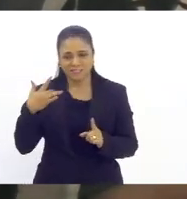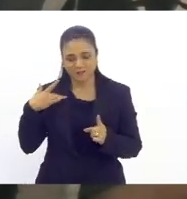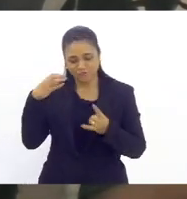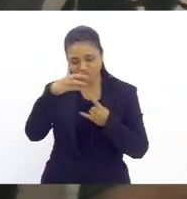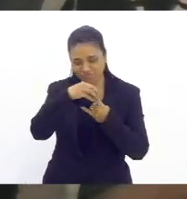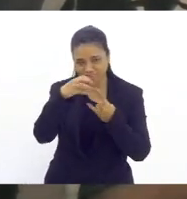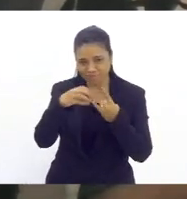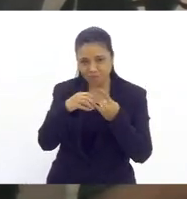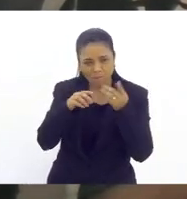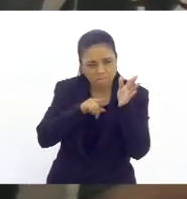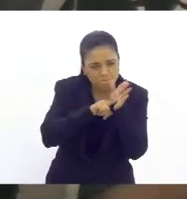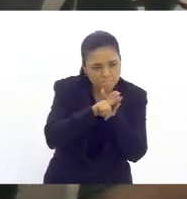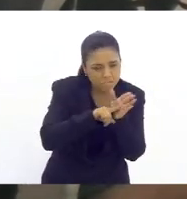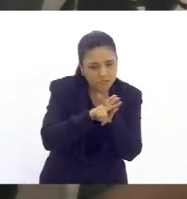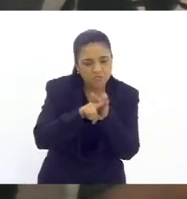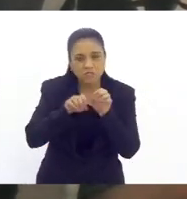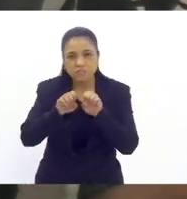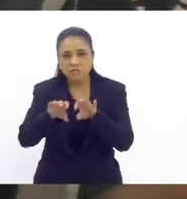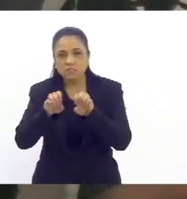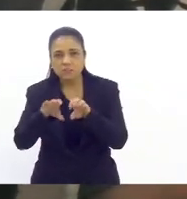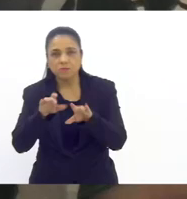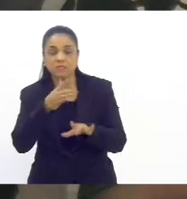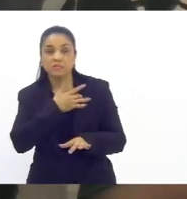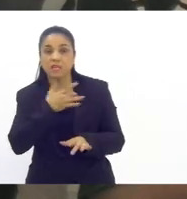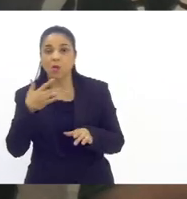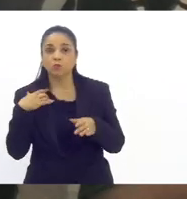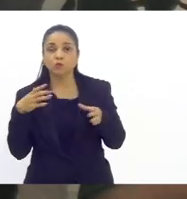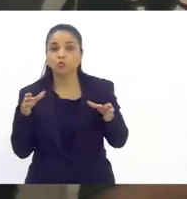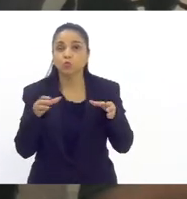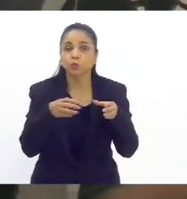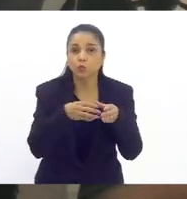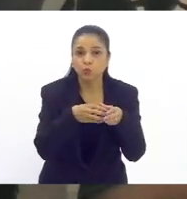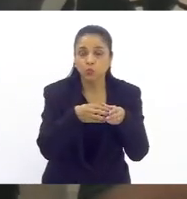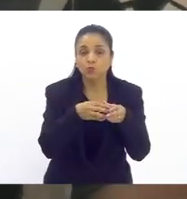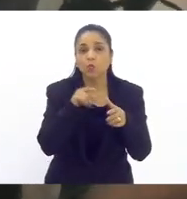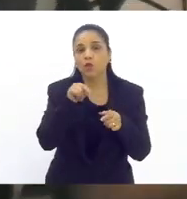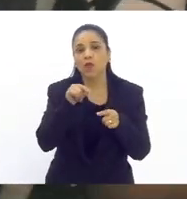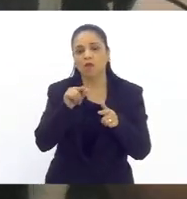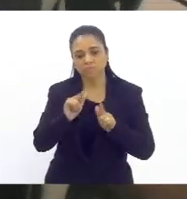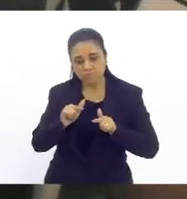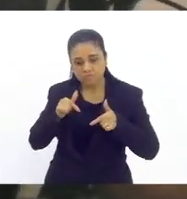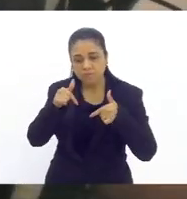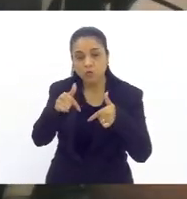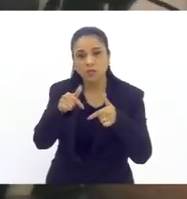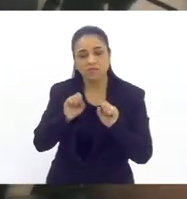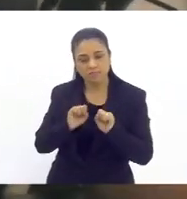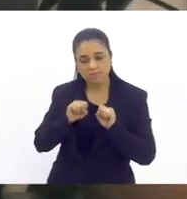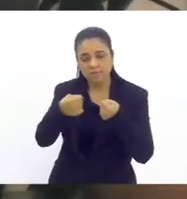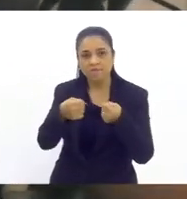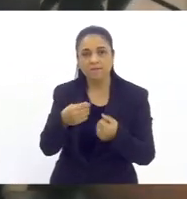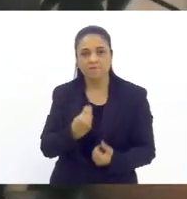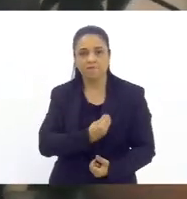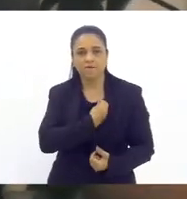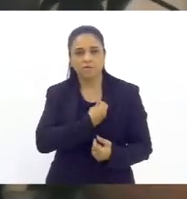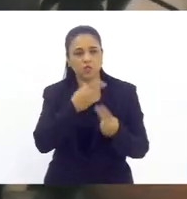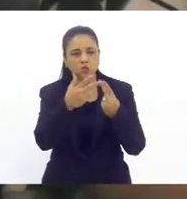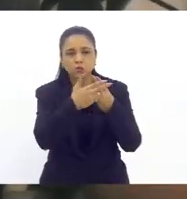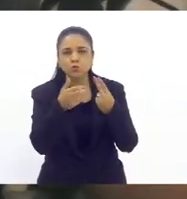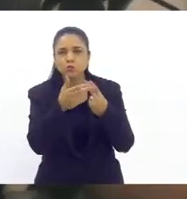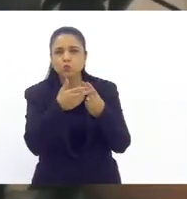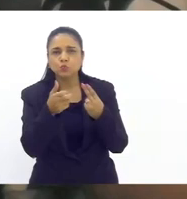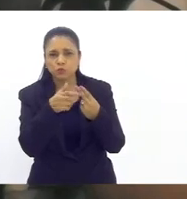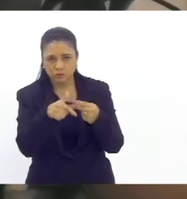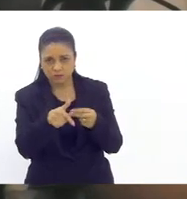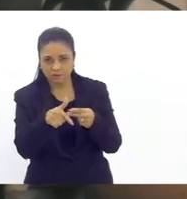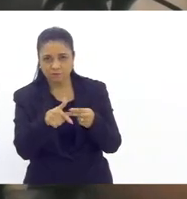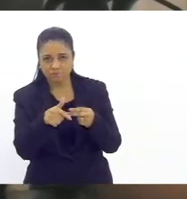de pesquisa de Ensino em saúde coletiva que tem por missão defender a vida né ela faz parte do SUS e ela tem como